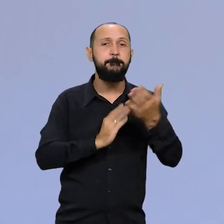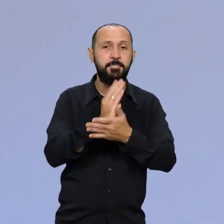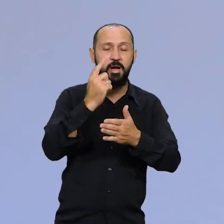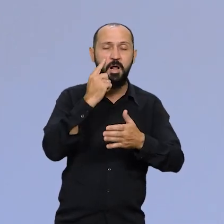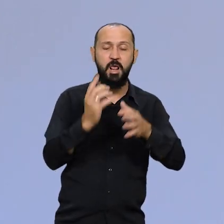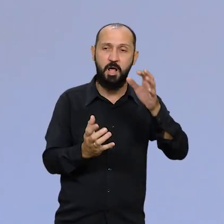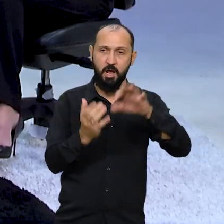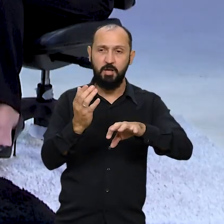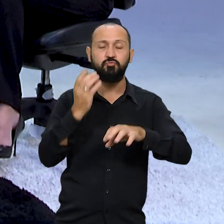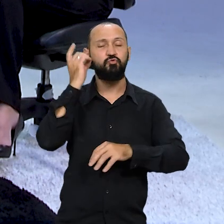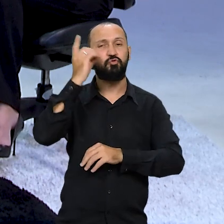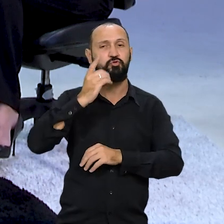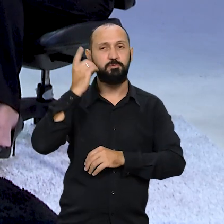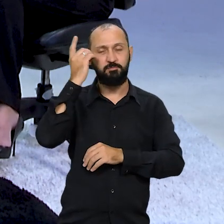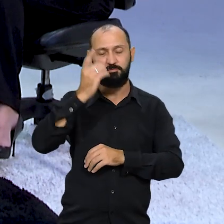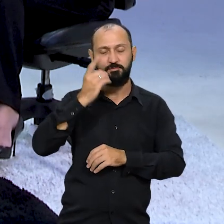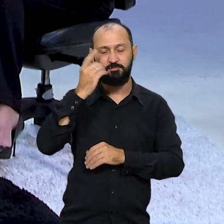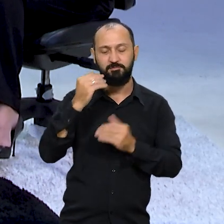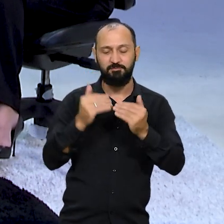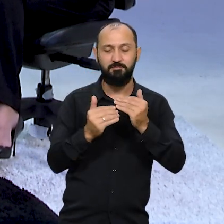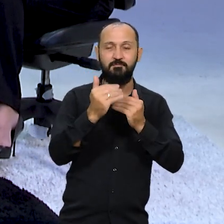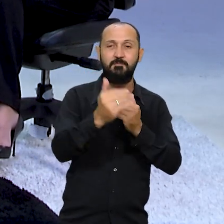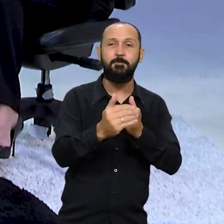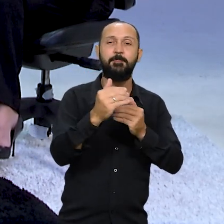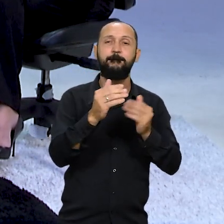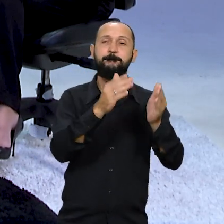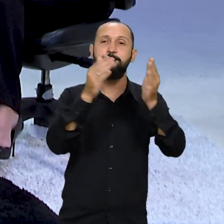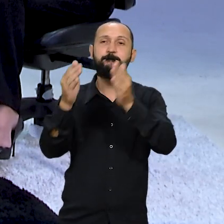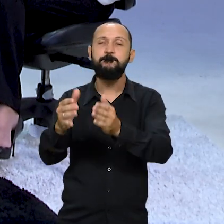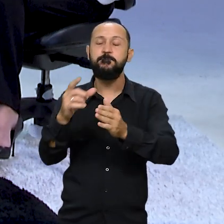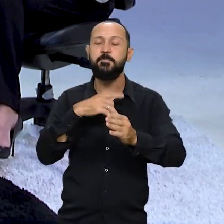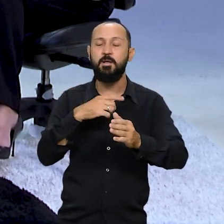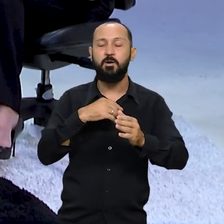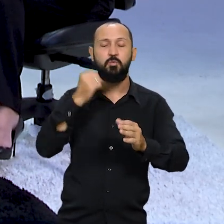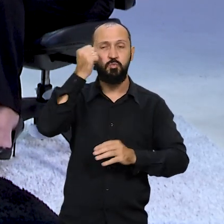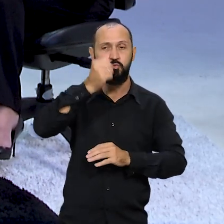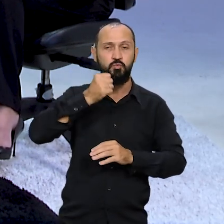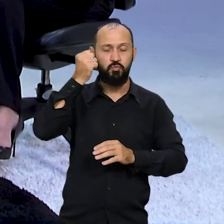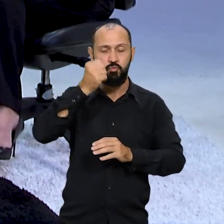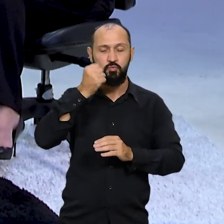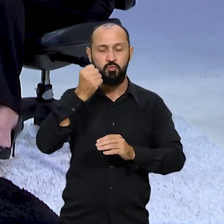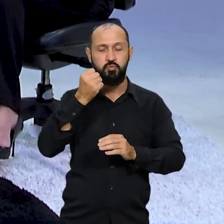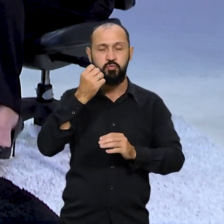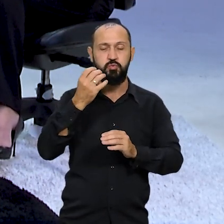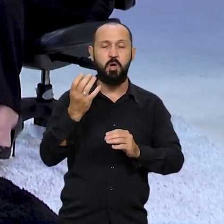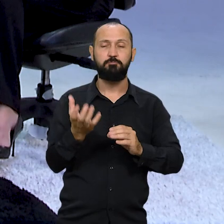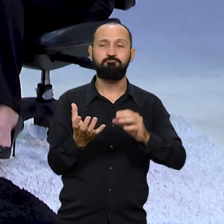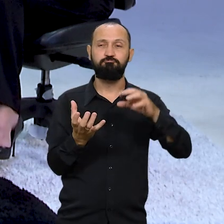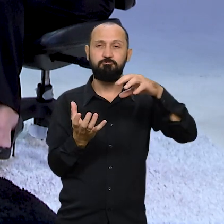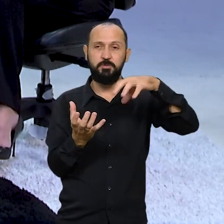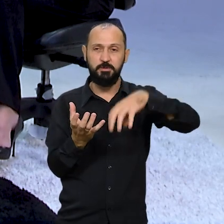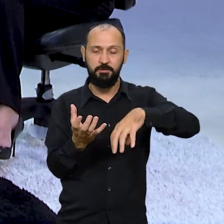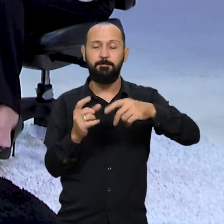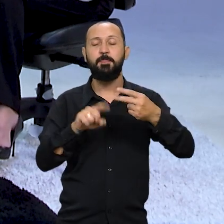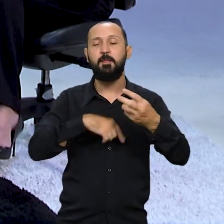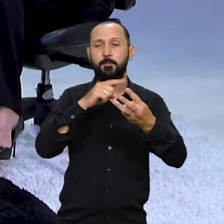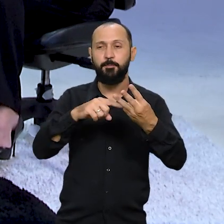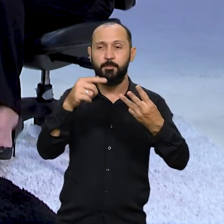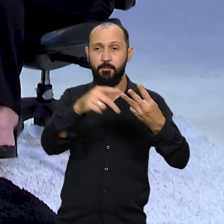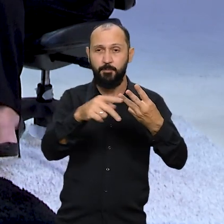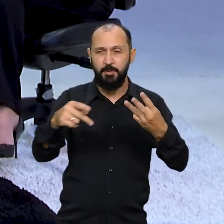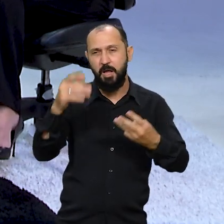está pautada no Alvará Régio de 1680, que fala que os índios são os donos naturais e primeiros habitantes destas terras.